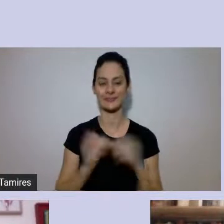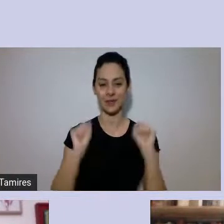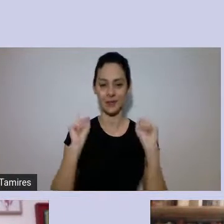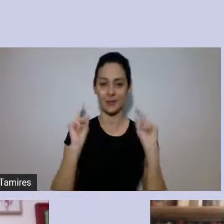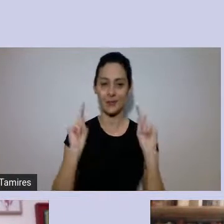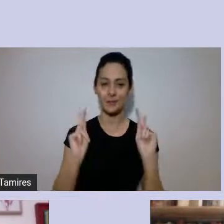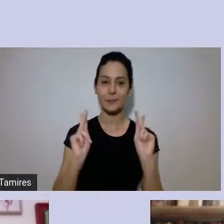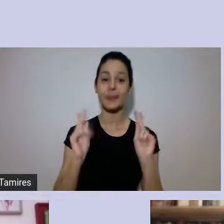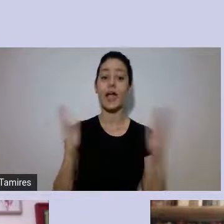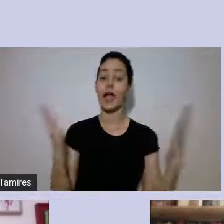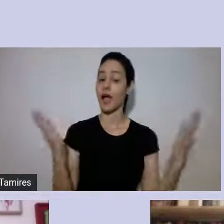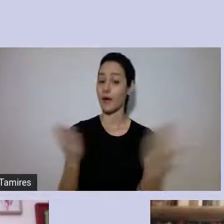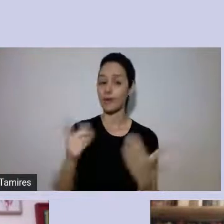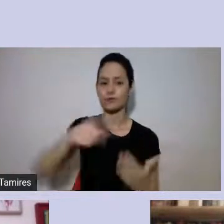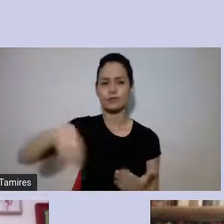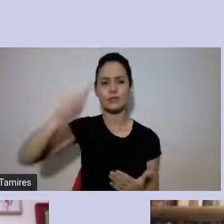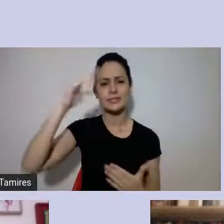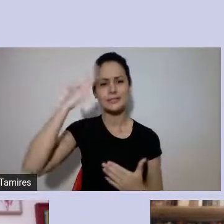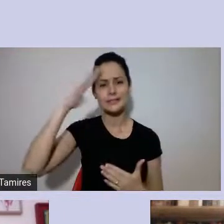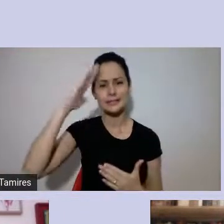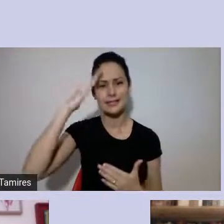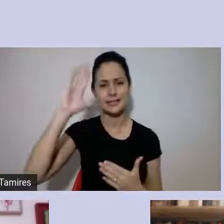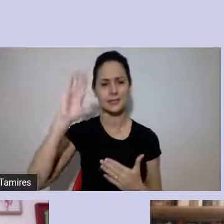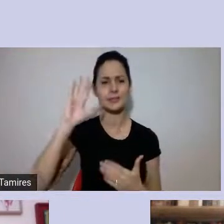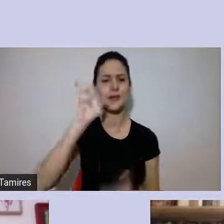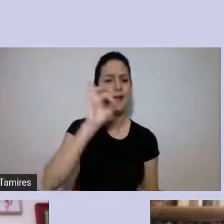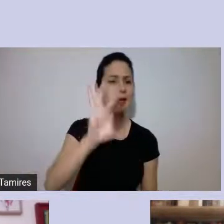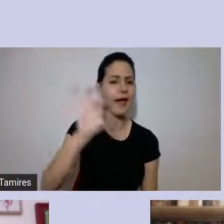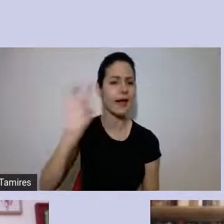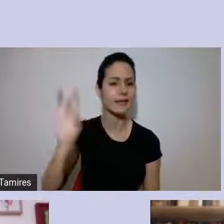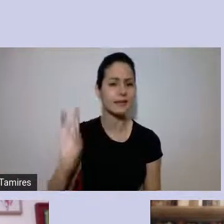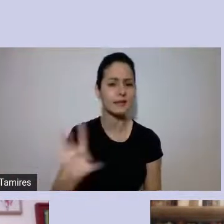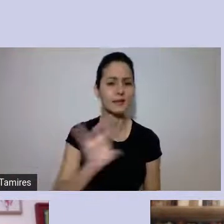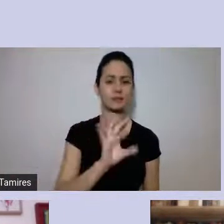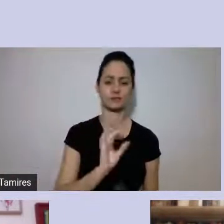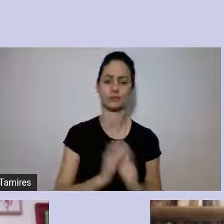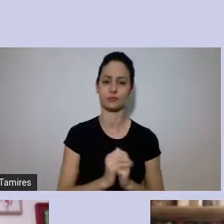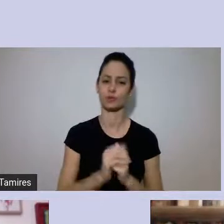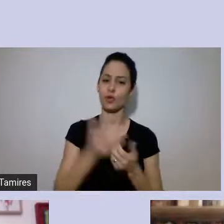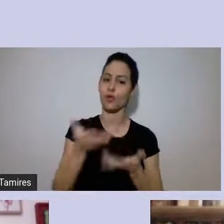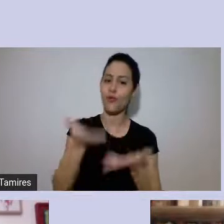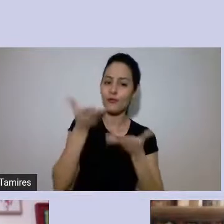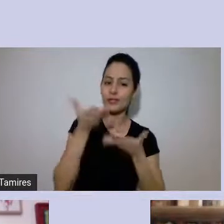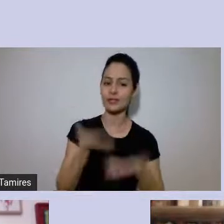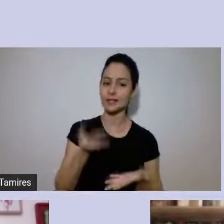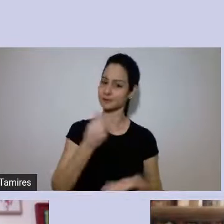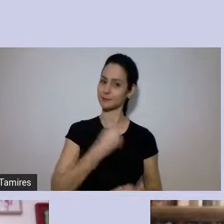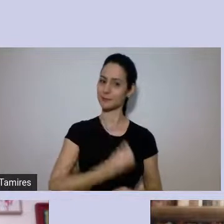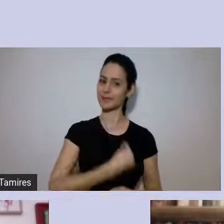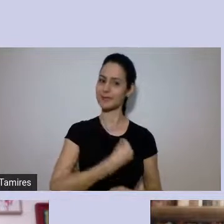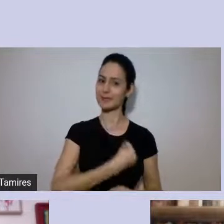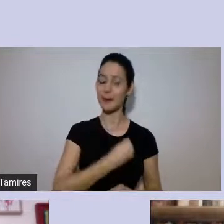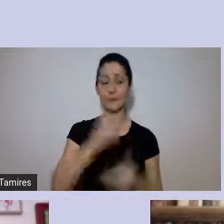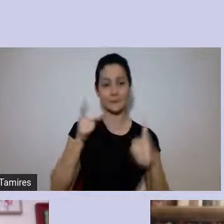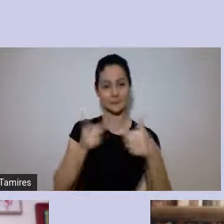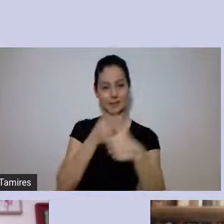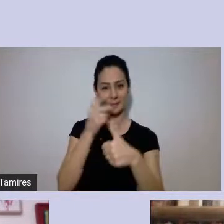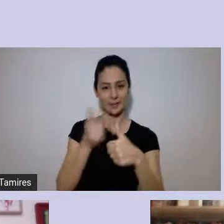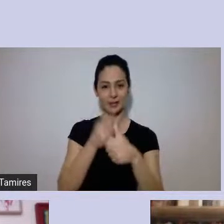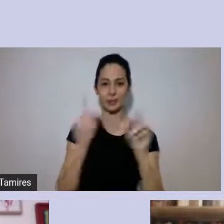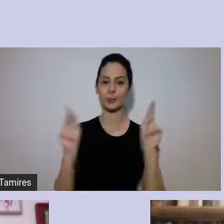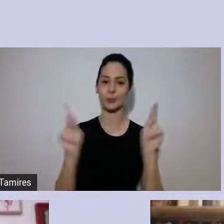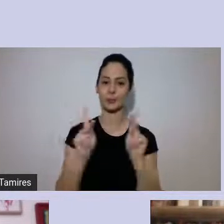para situá-los um pouquinho sobre cada atuação, né, dos nossos participantes, primeiramente o